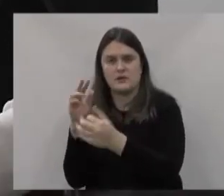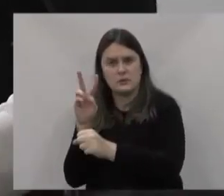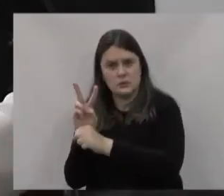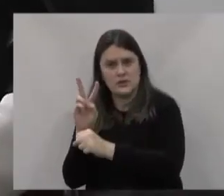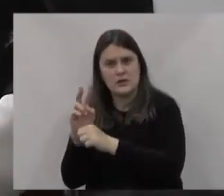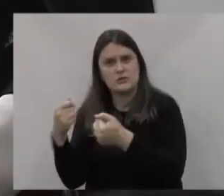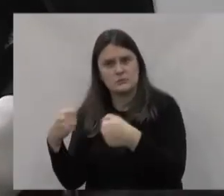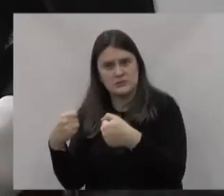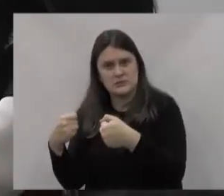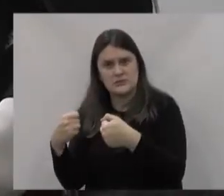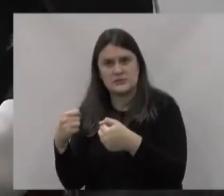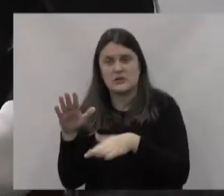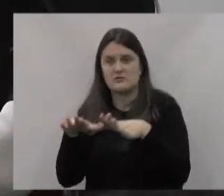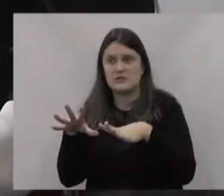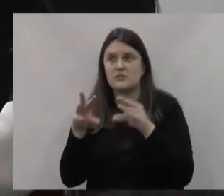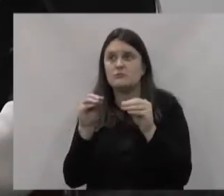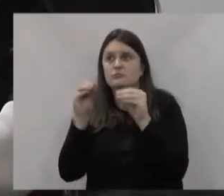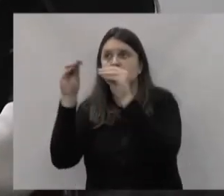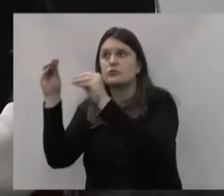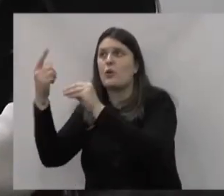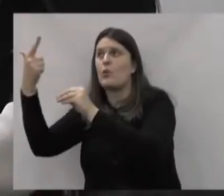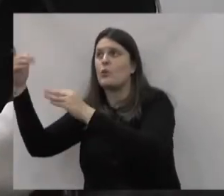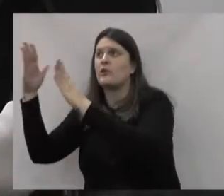protegida e provisoriamente